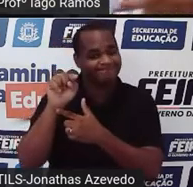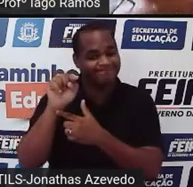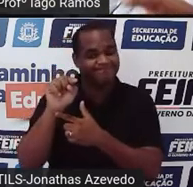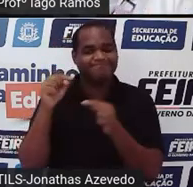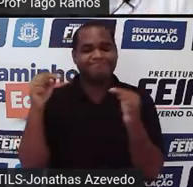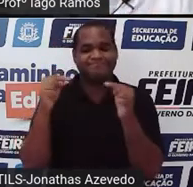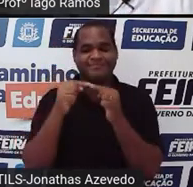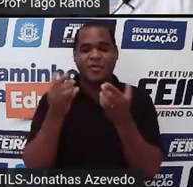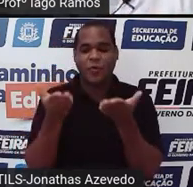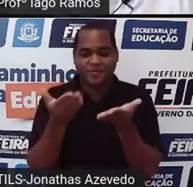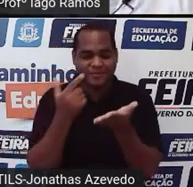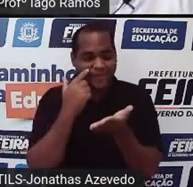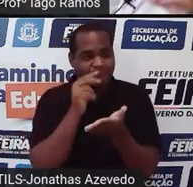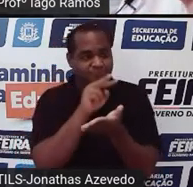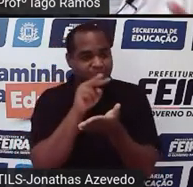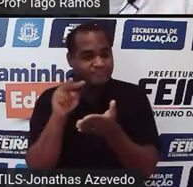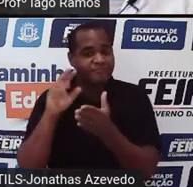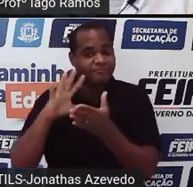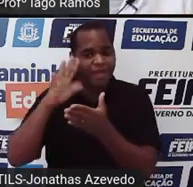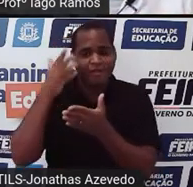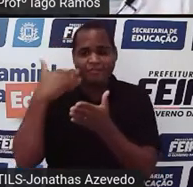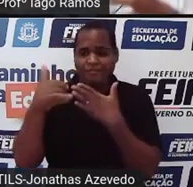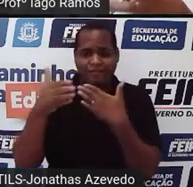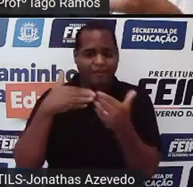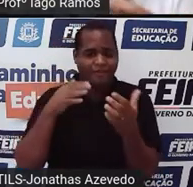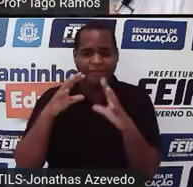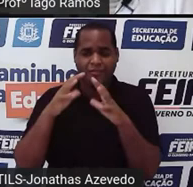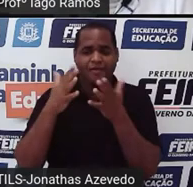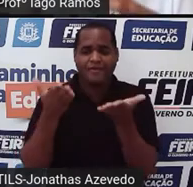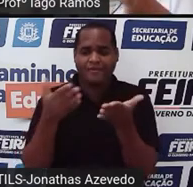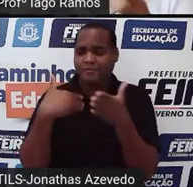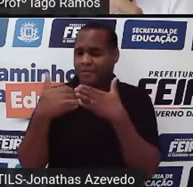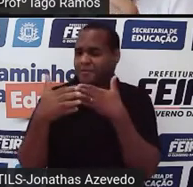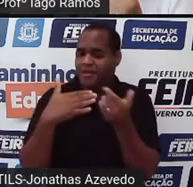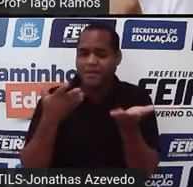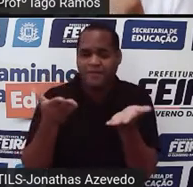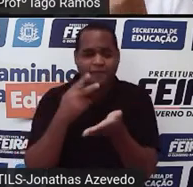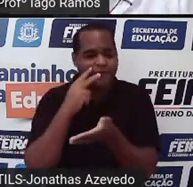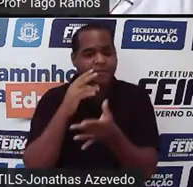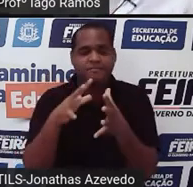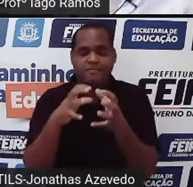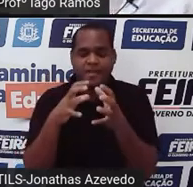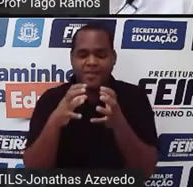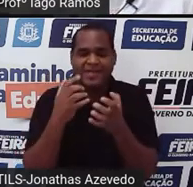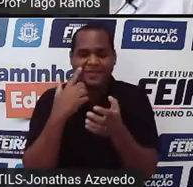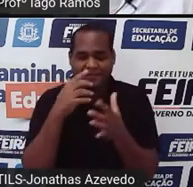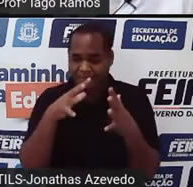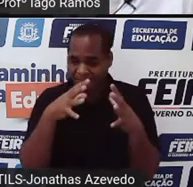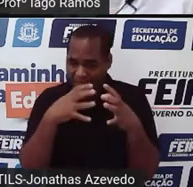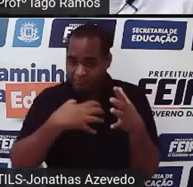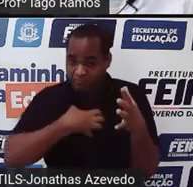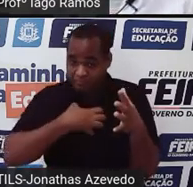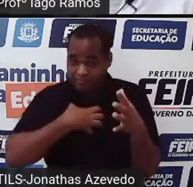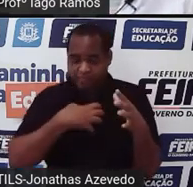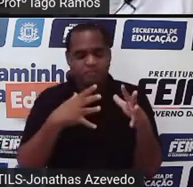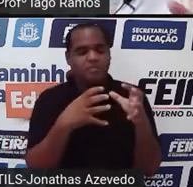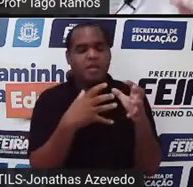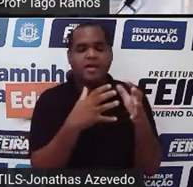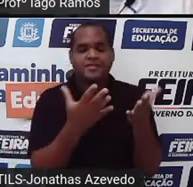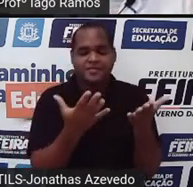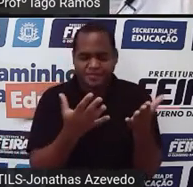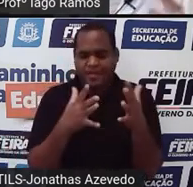algo no mundo real a Bola Qualquer é algo no mundo real que a gente pega certo e